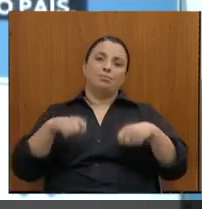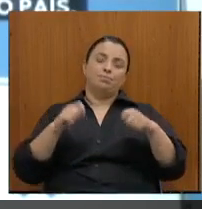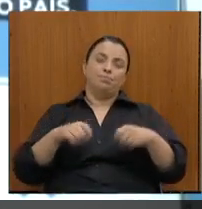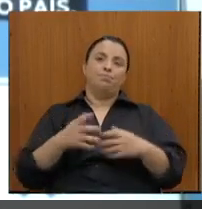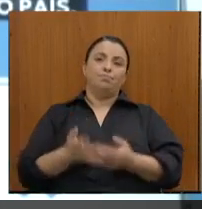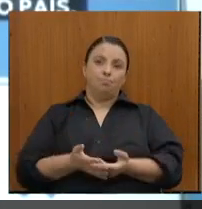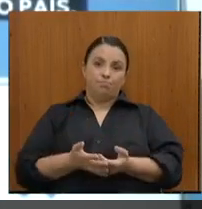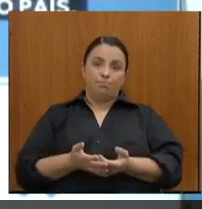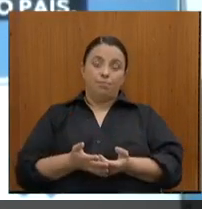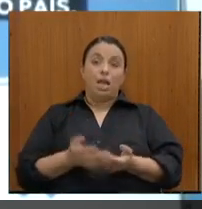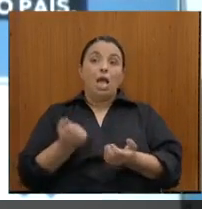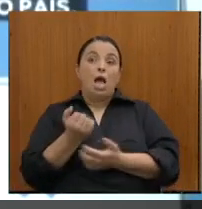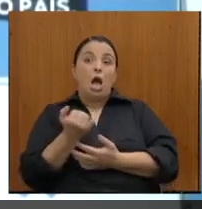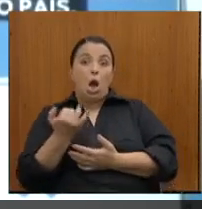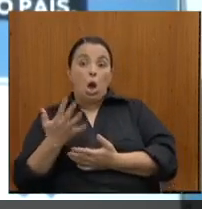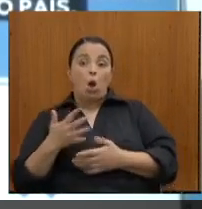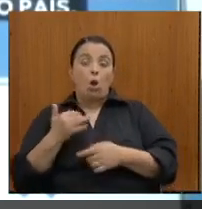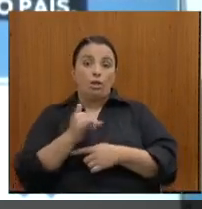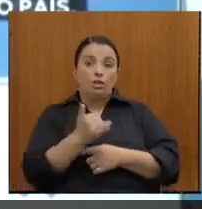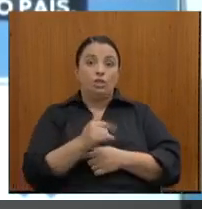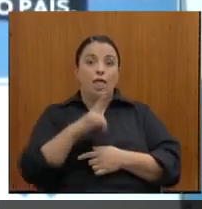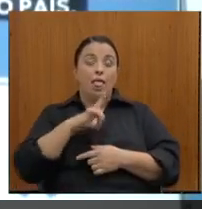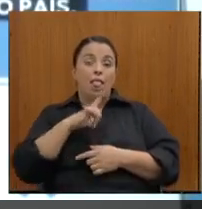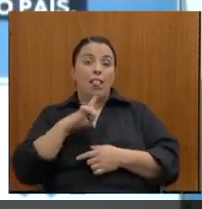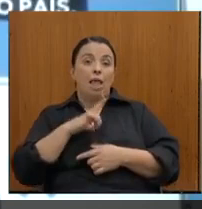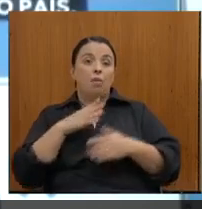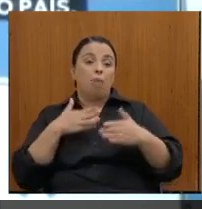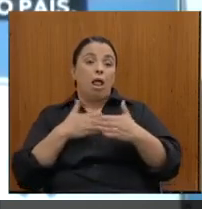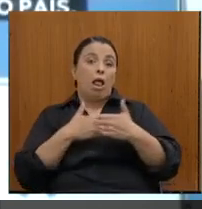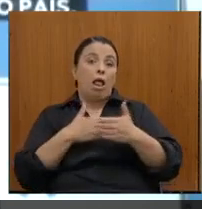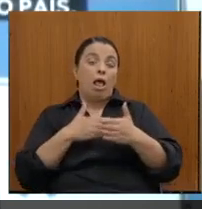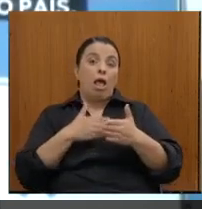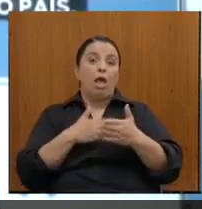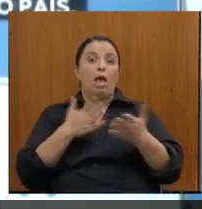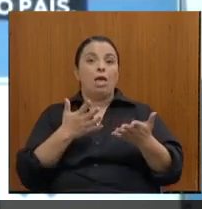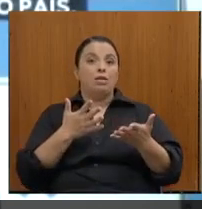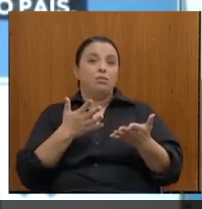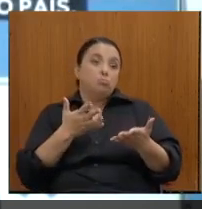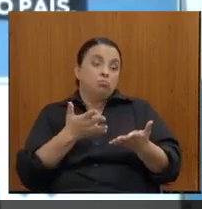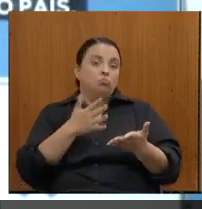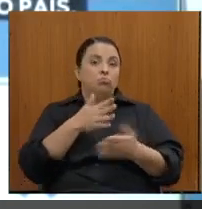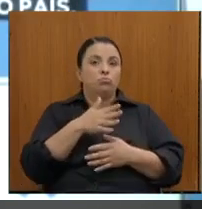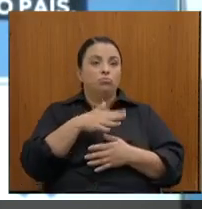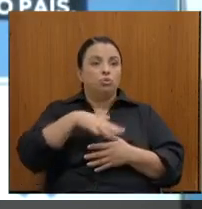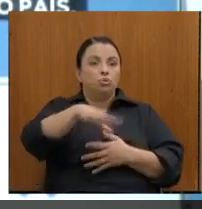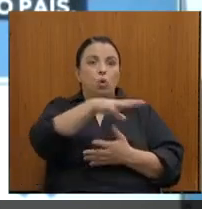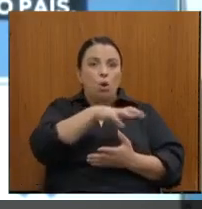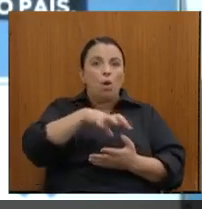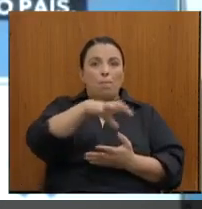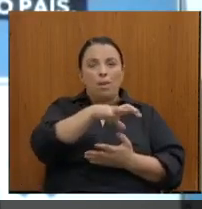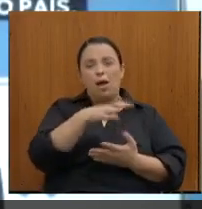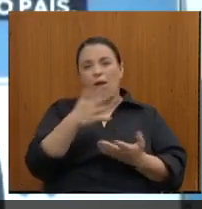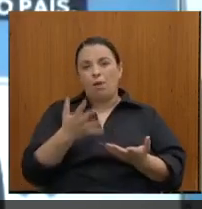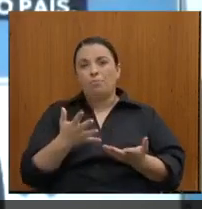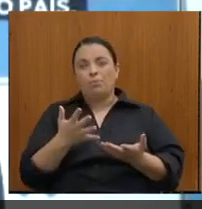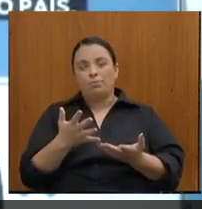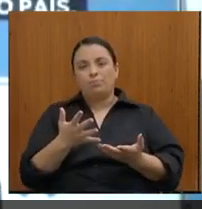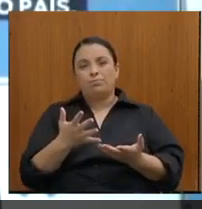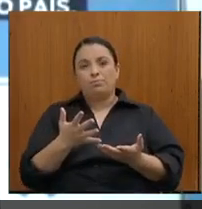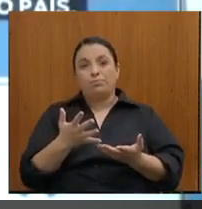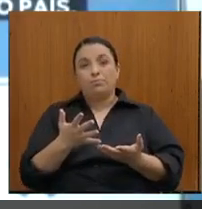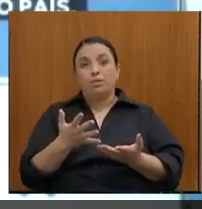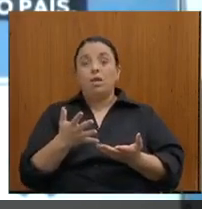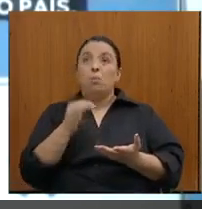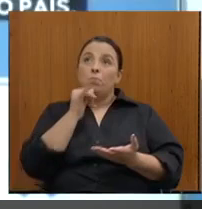limites às vezes geográficos e temporais às vezes geram energia naquele horário que é o grande problema da solar elas o Gera